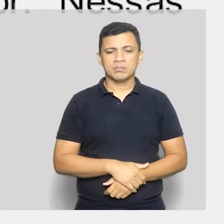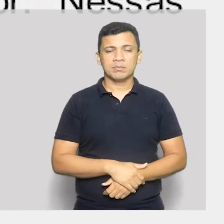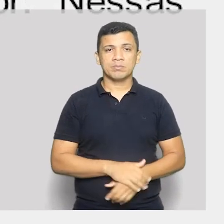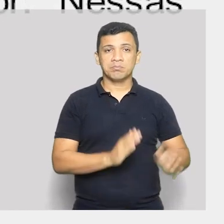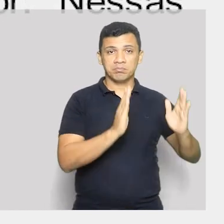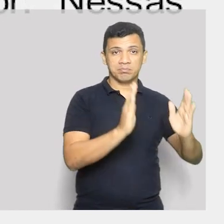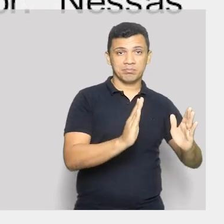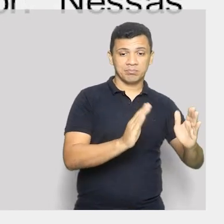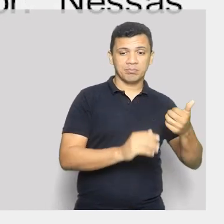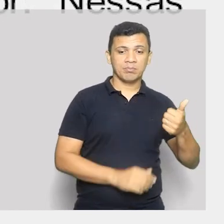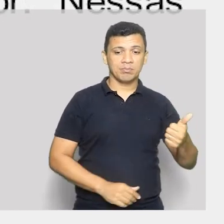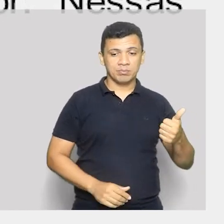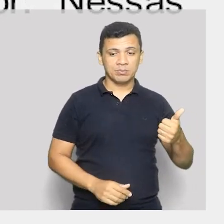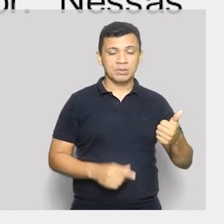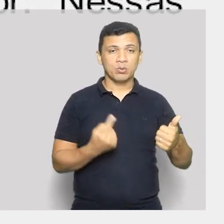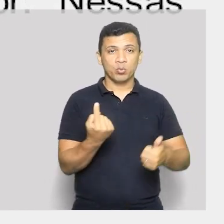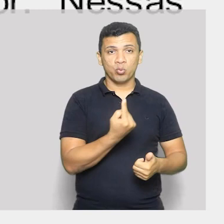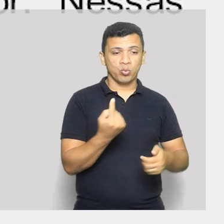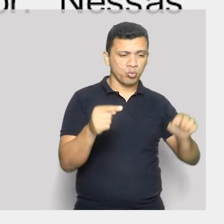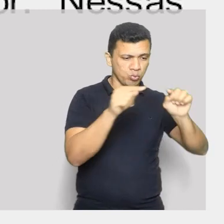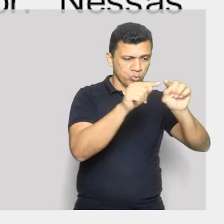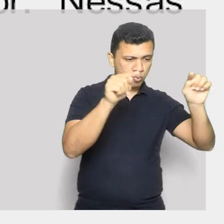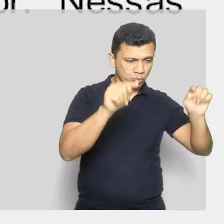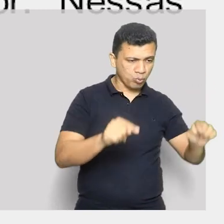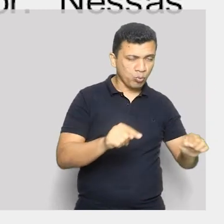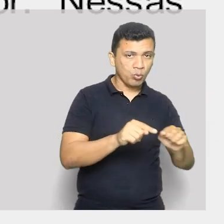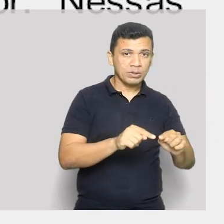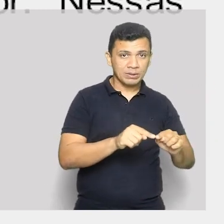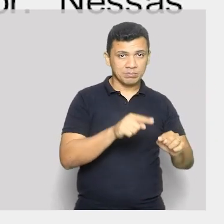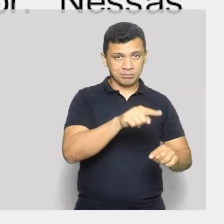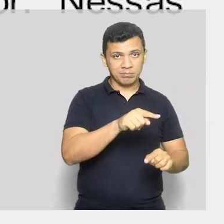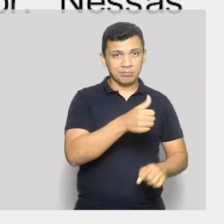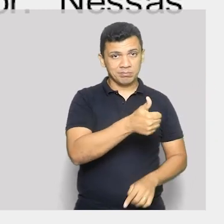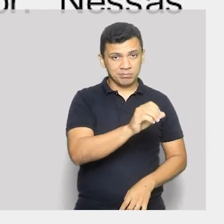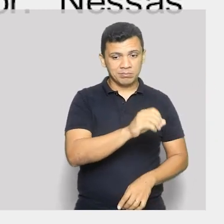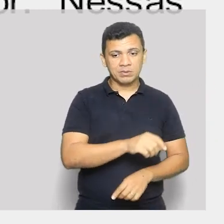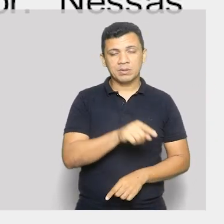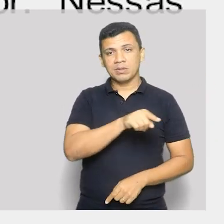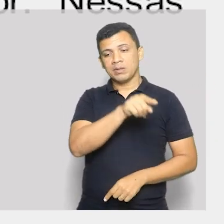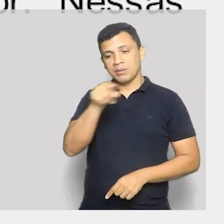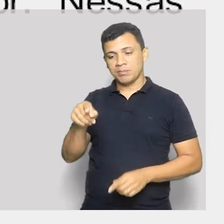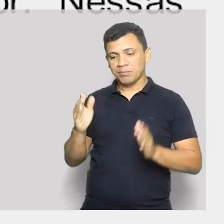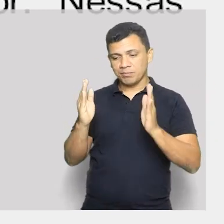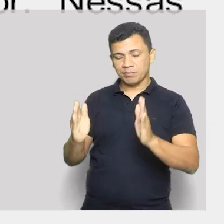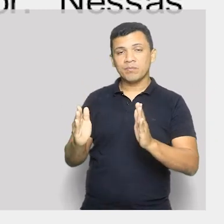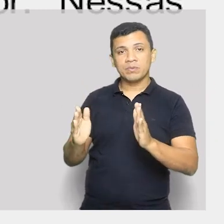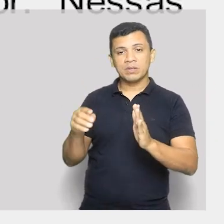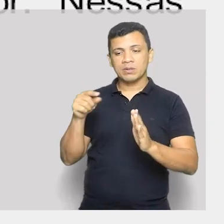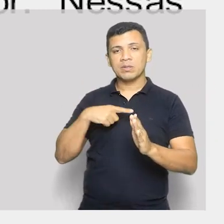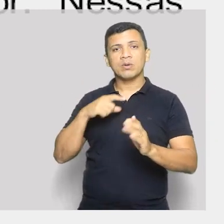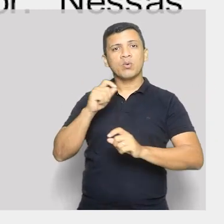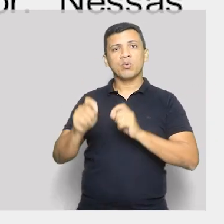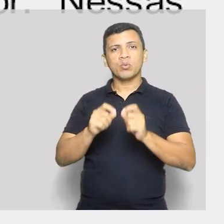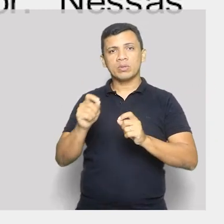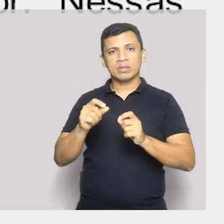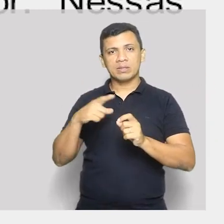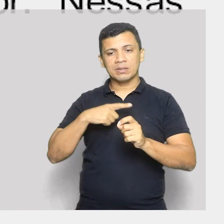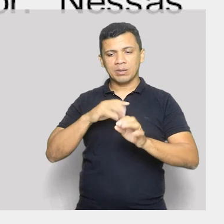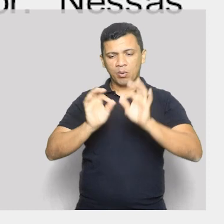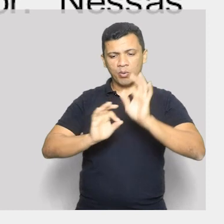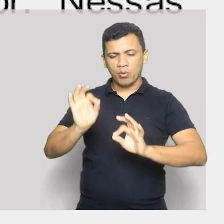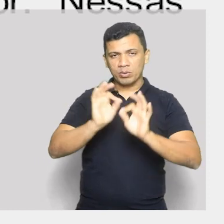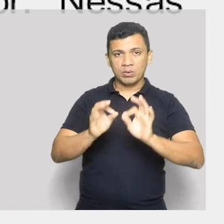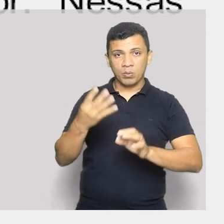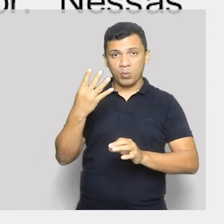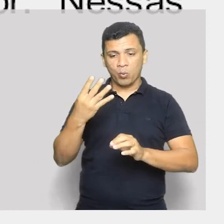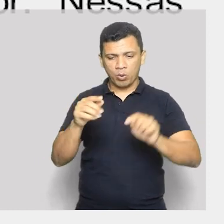A etapa 1 há um único quadrado de lado 10. Na etapa 2, esse quadrado foi dividido em 4